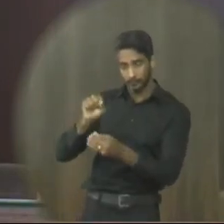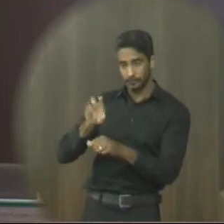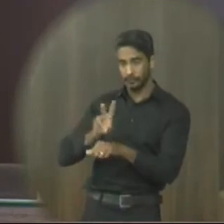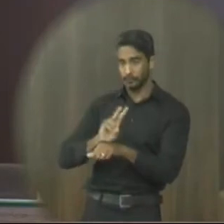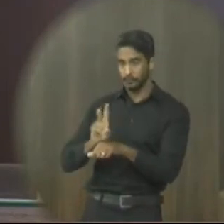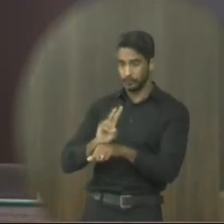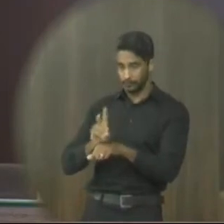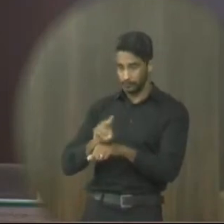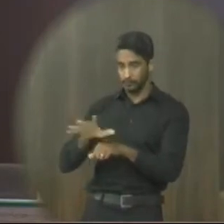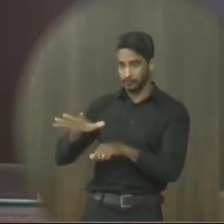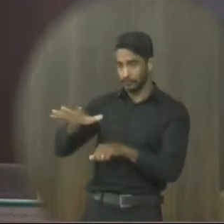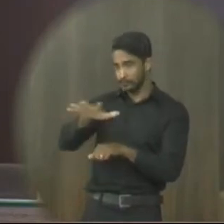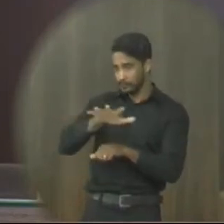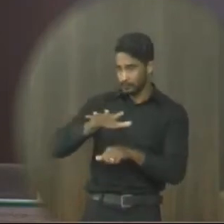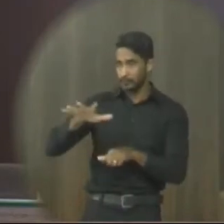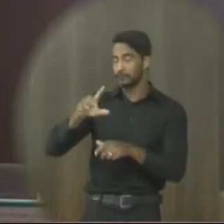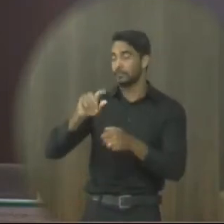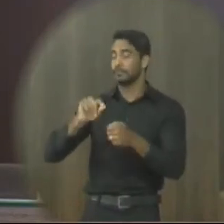de patrimônio,